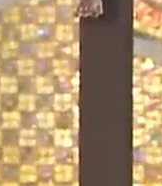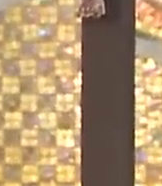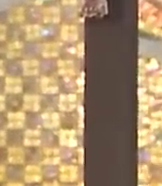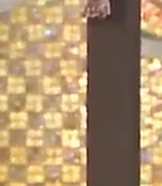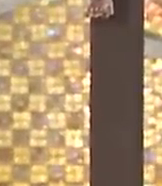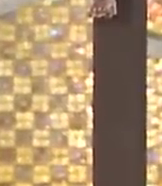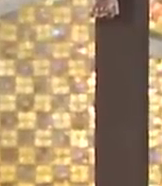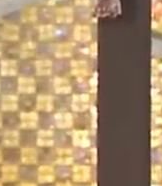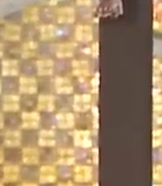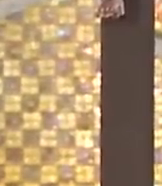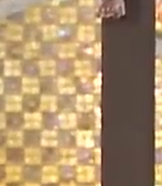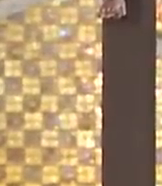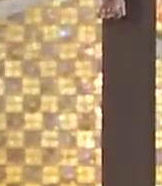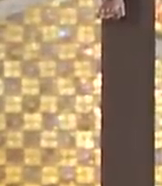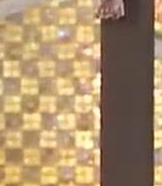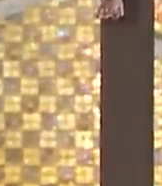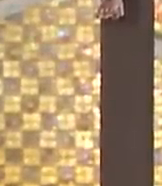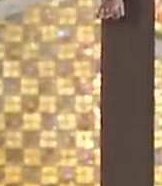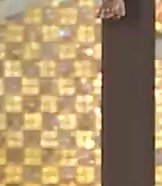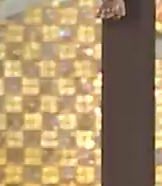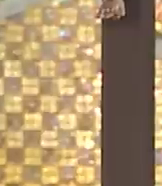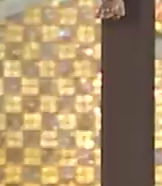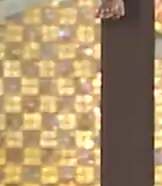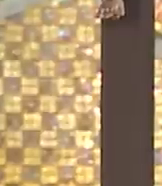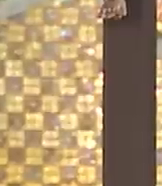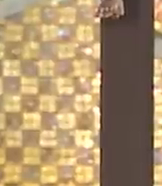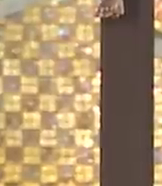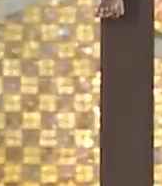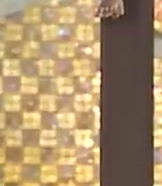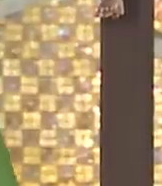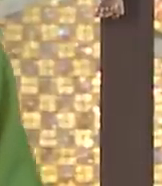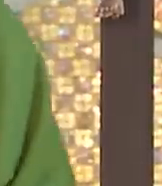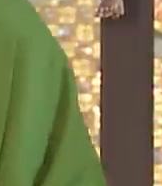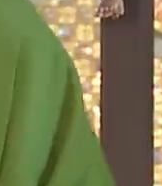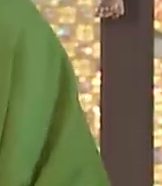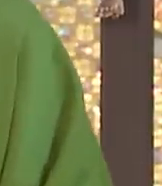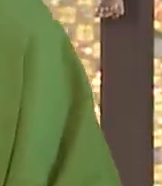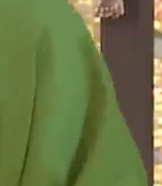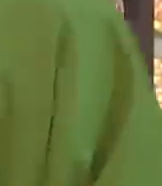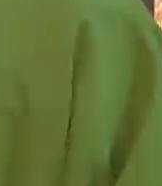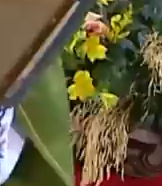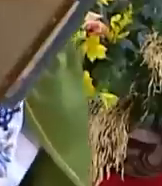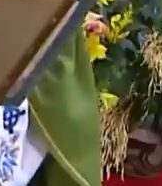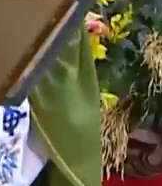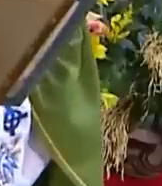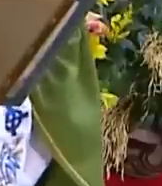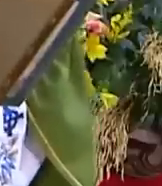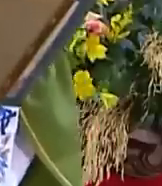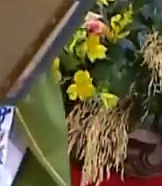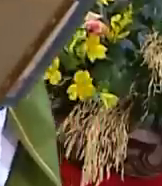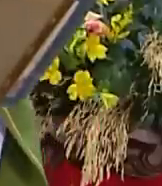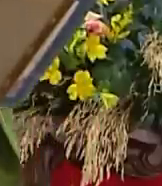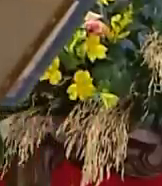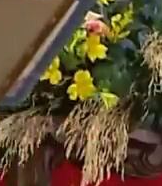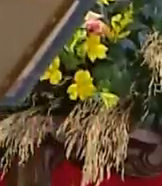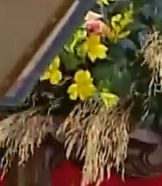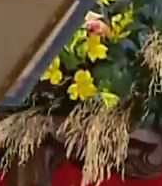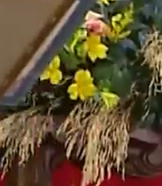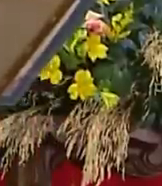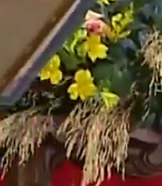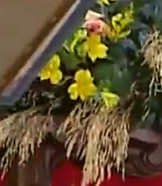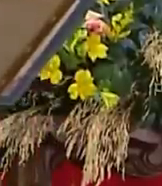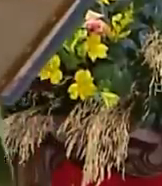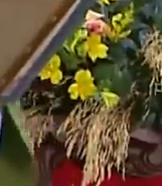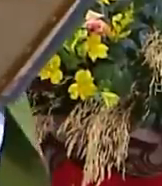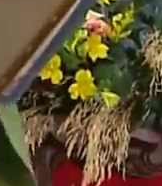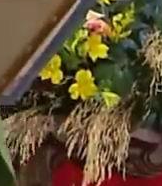que apascenta o bom pastor as ovelhas, tanto que nós temos várias vezes, ou